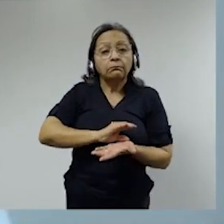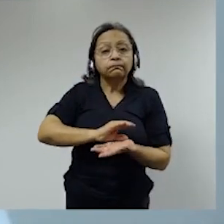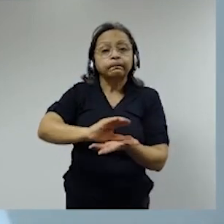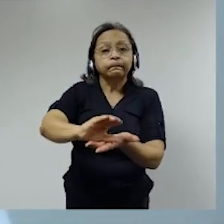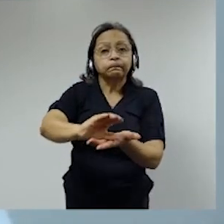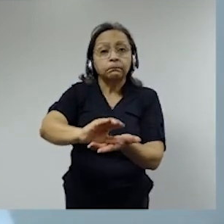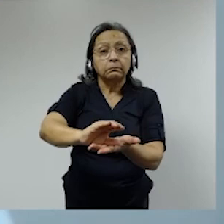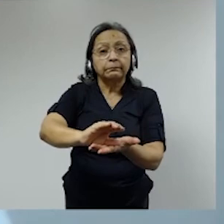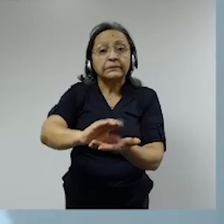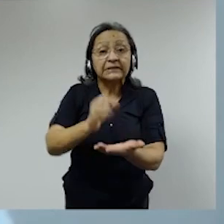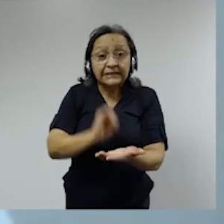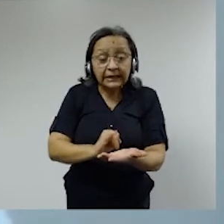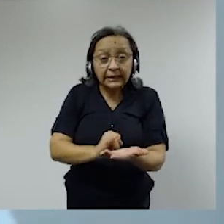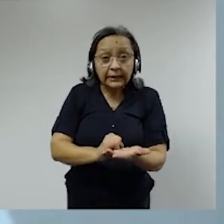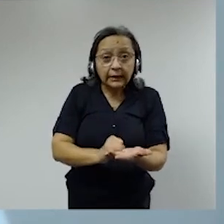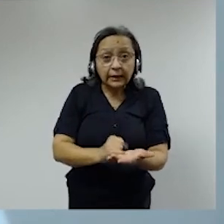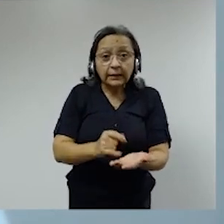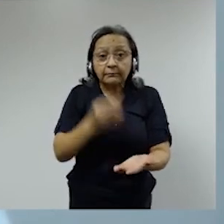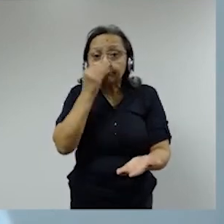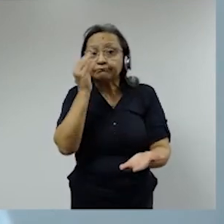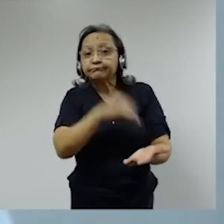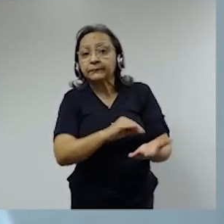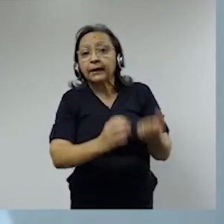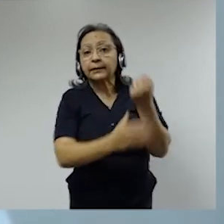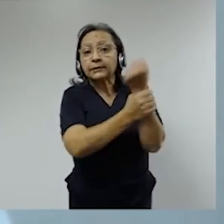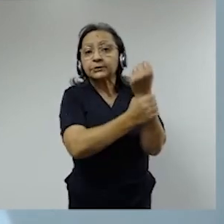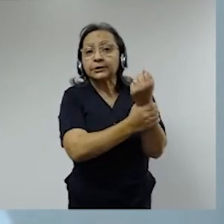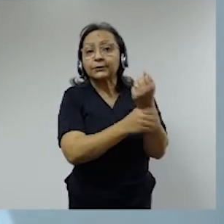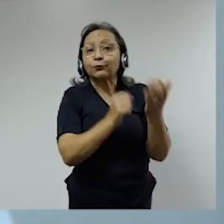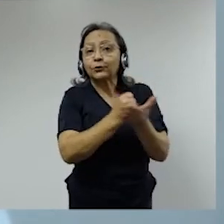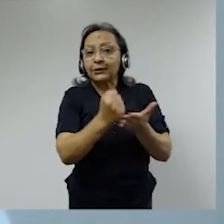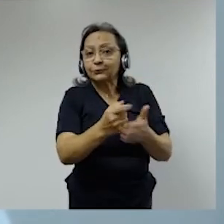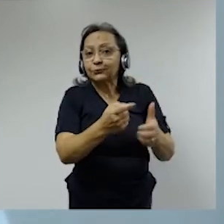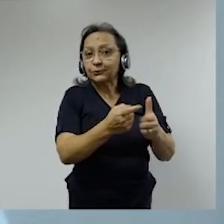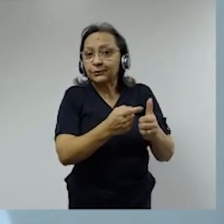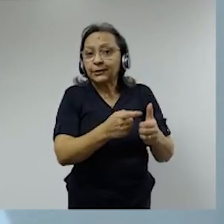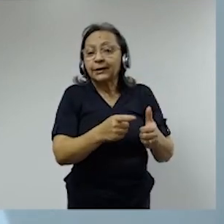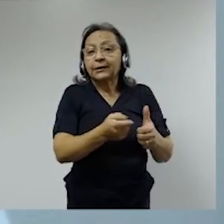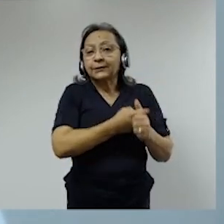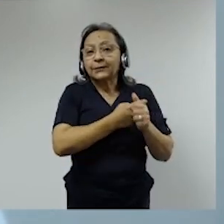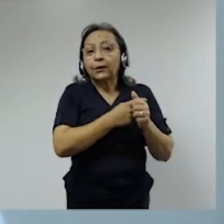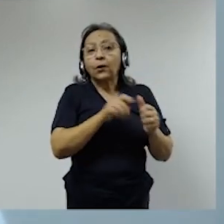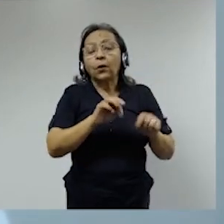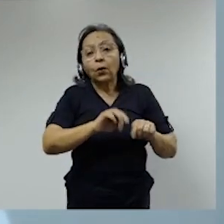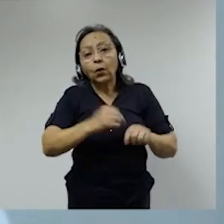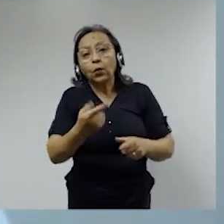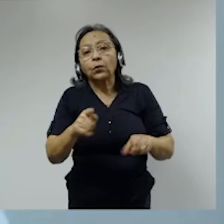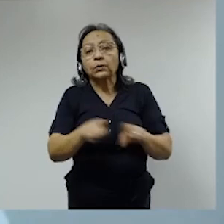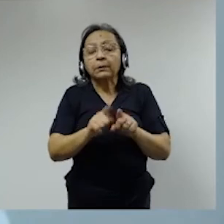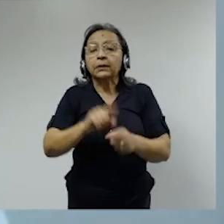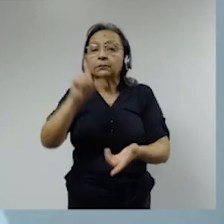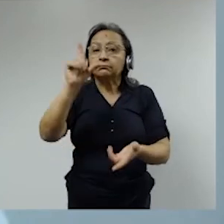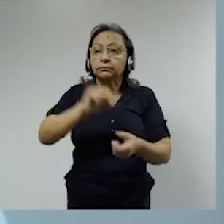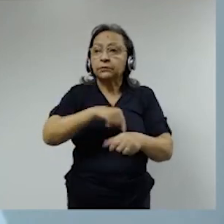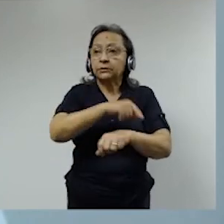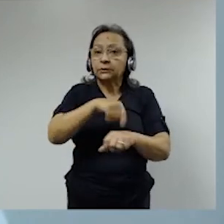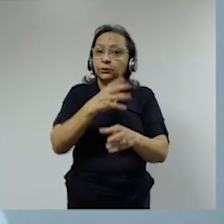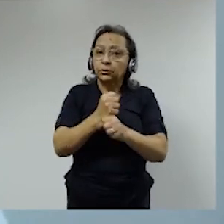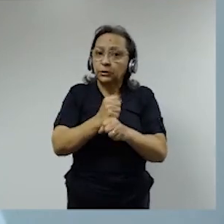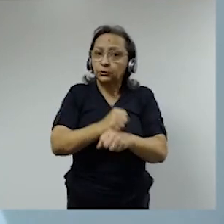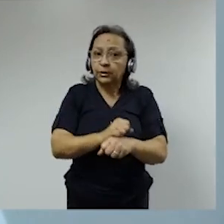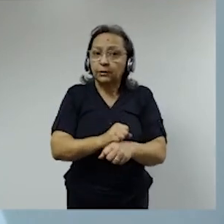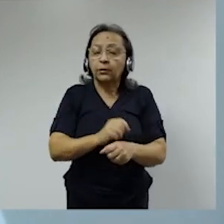quebra de garantia resultante da suspensão temporária do contrato ou da redução da jornada com